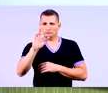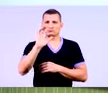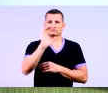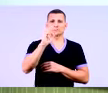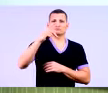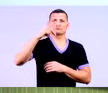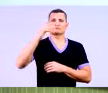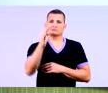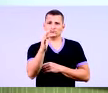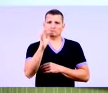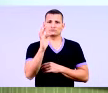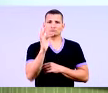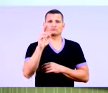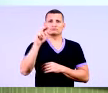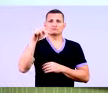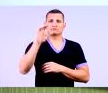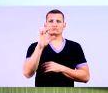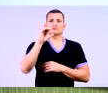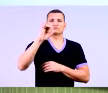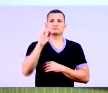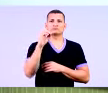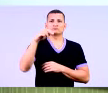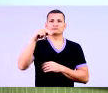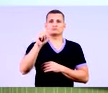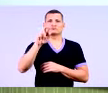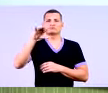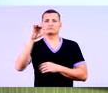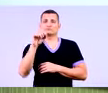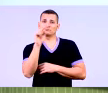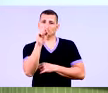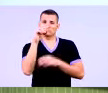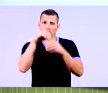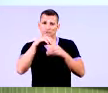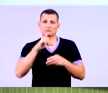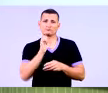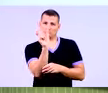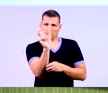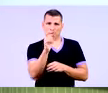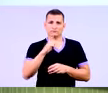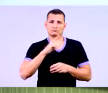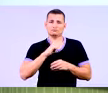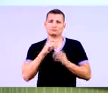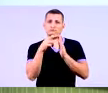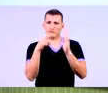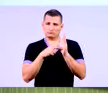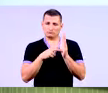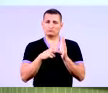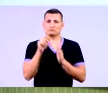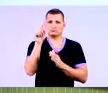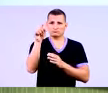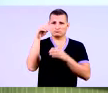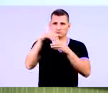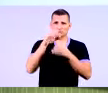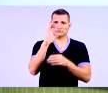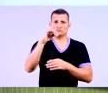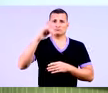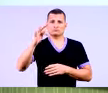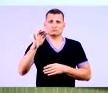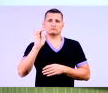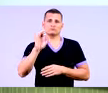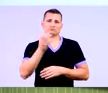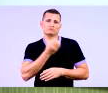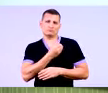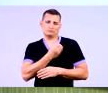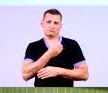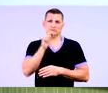e dentro ali eu tenho minhas regras um exemplo se eu for gravar dentro de si cpf apenas os números e não os pontos e